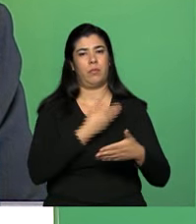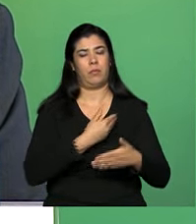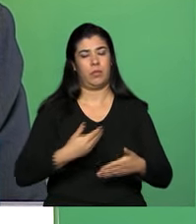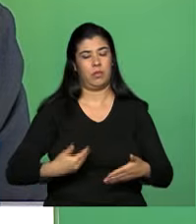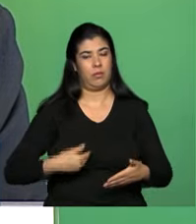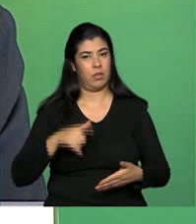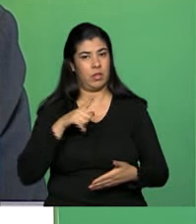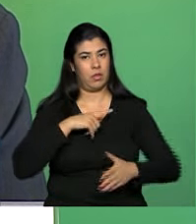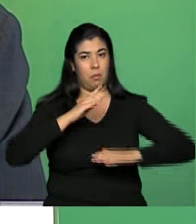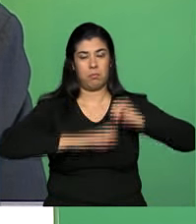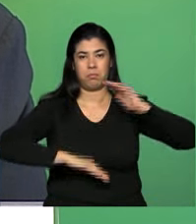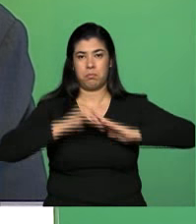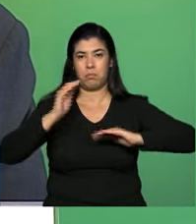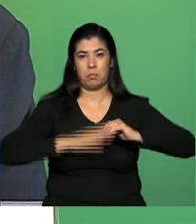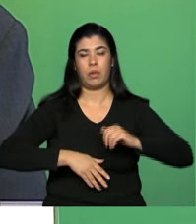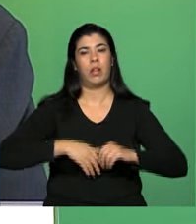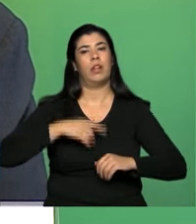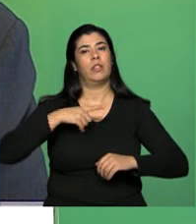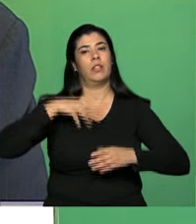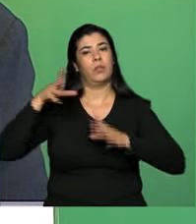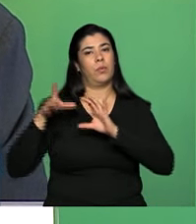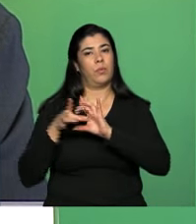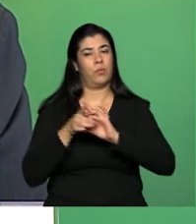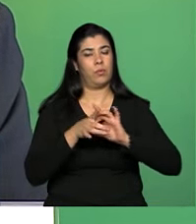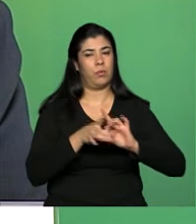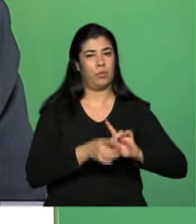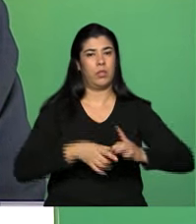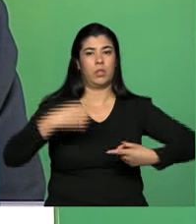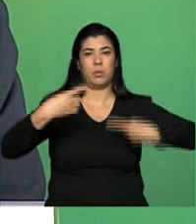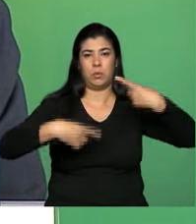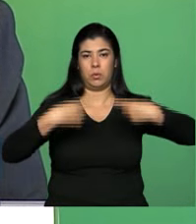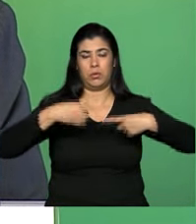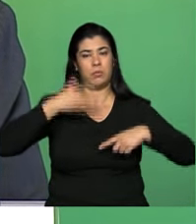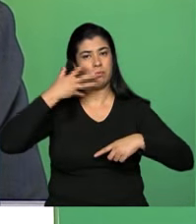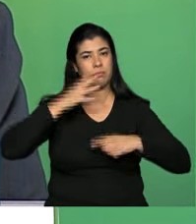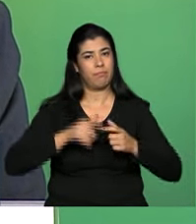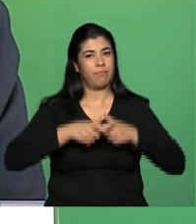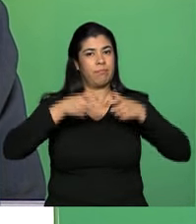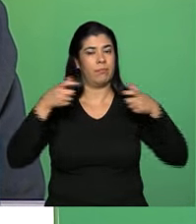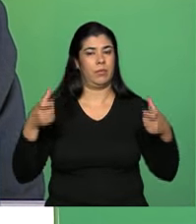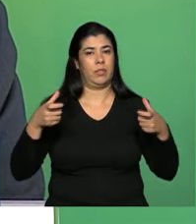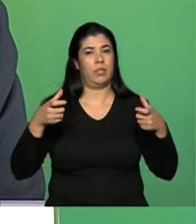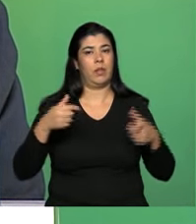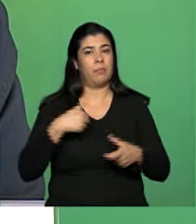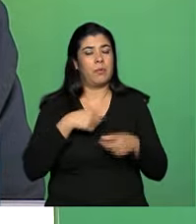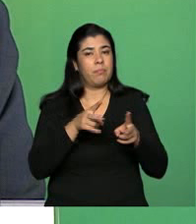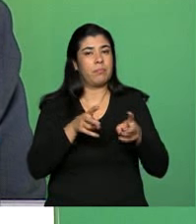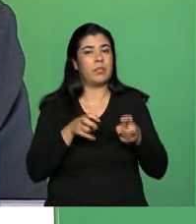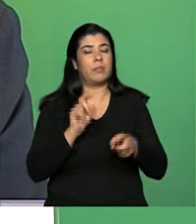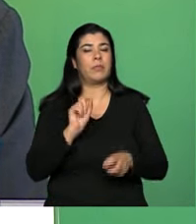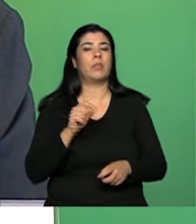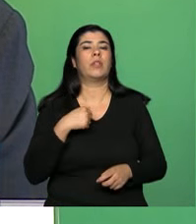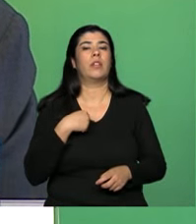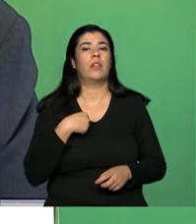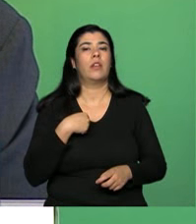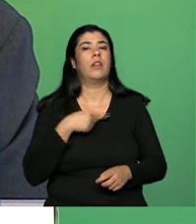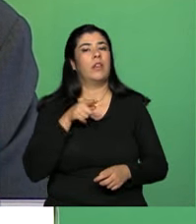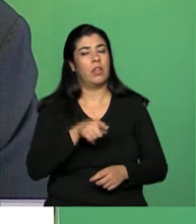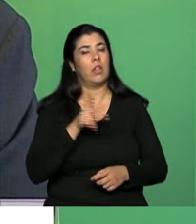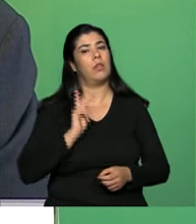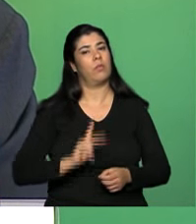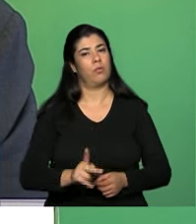e uma ação política cada vez maior e a minha sensibilidade o meu sentimento é que